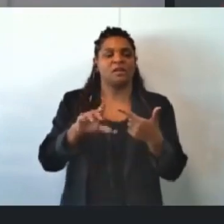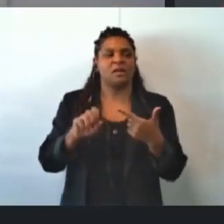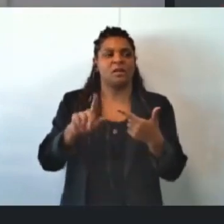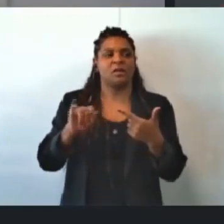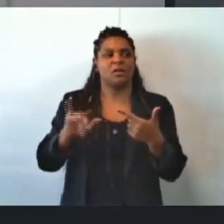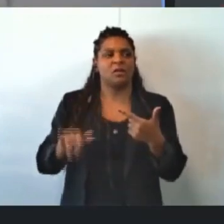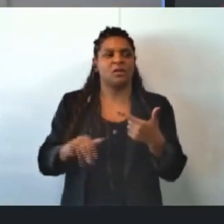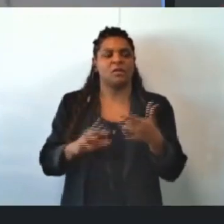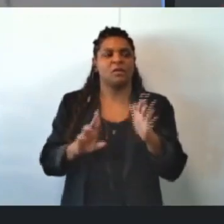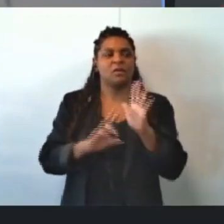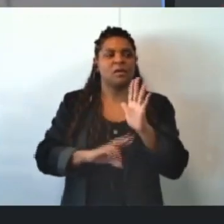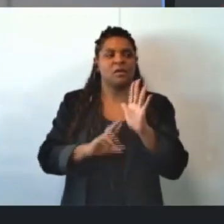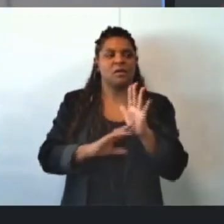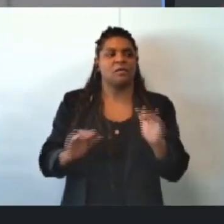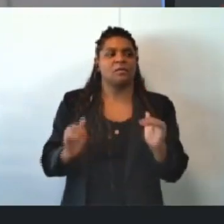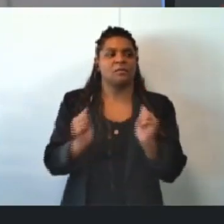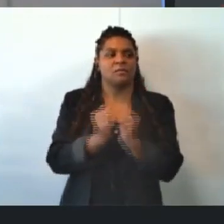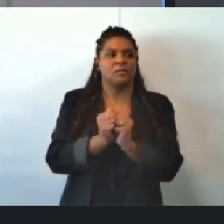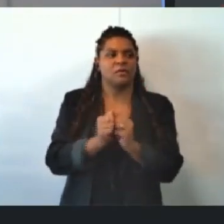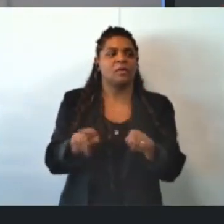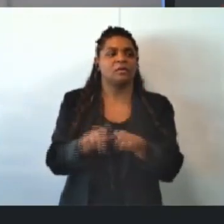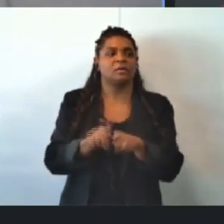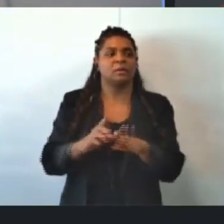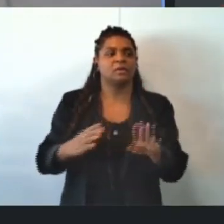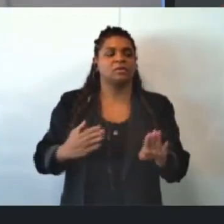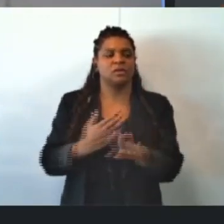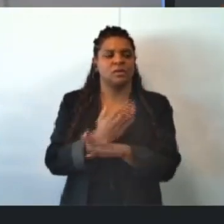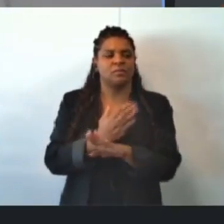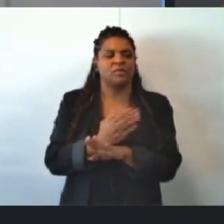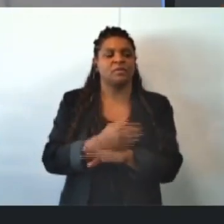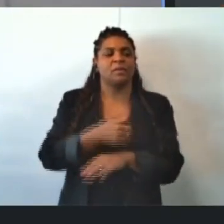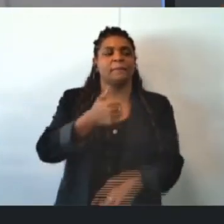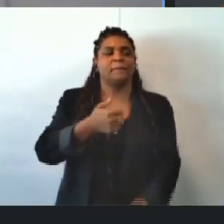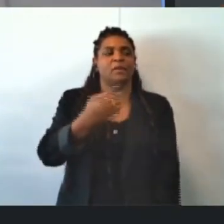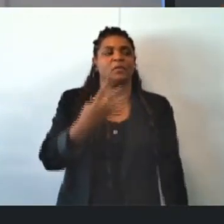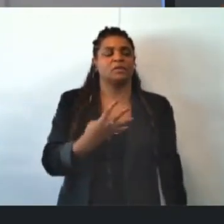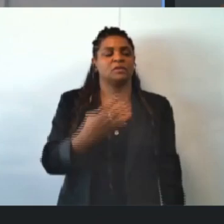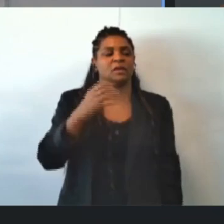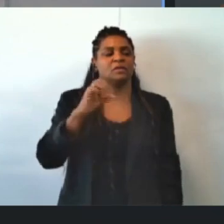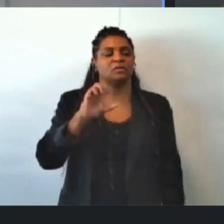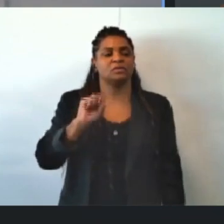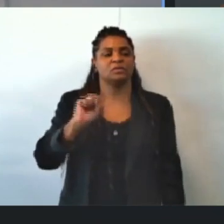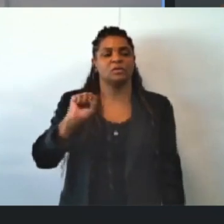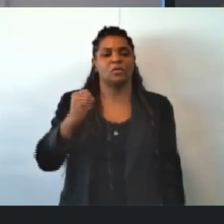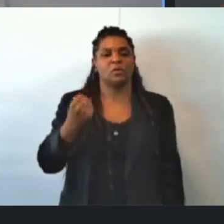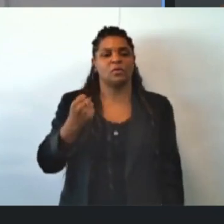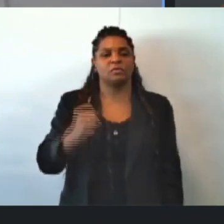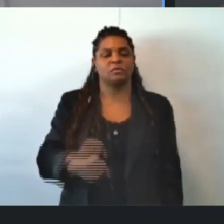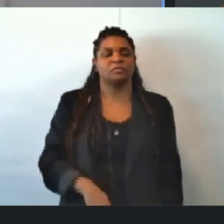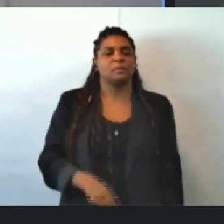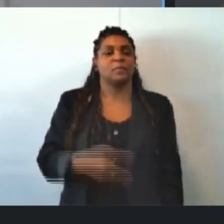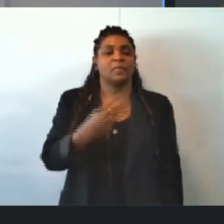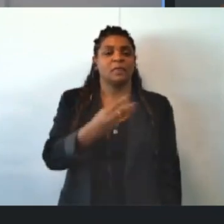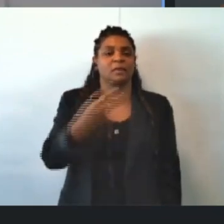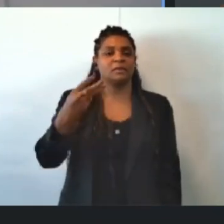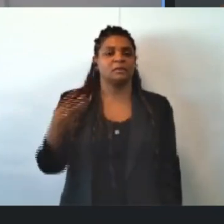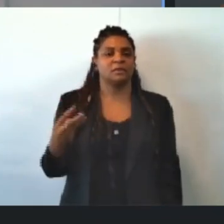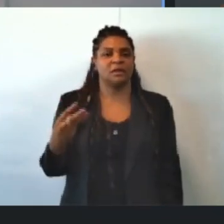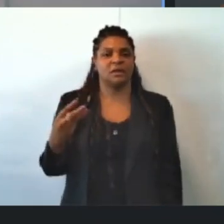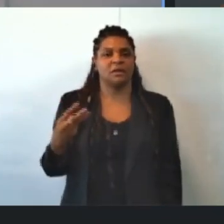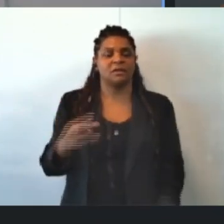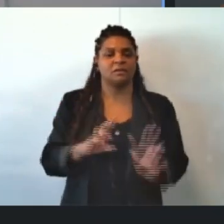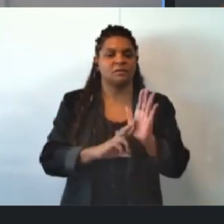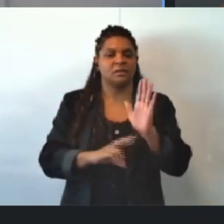Eu também estou de acordo. Está aprovado o requerimento 1408. 33º. Requerimento de